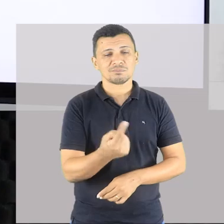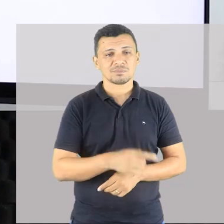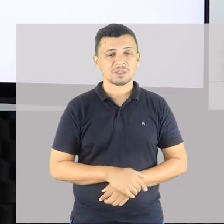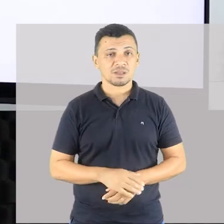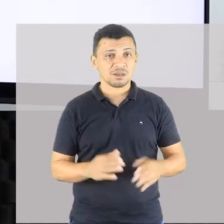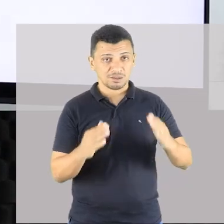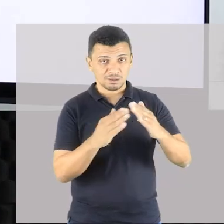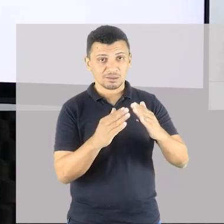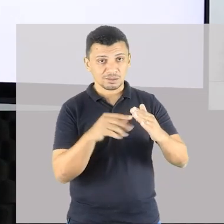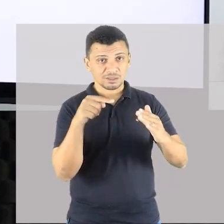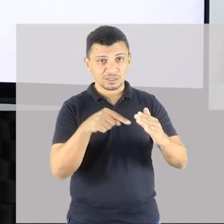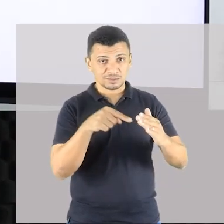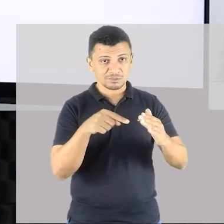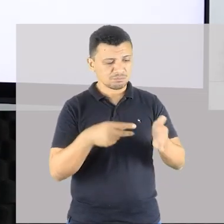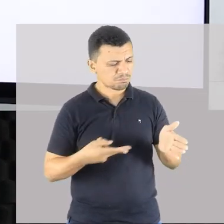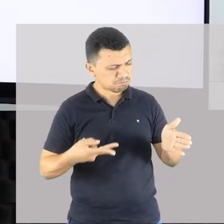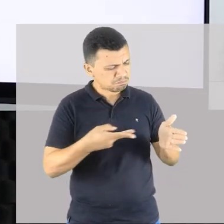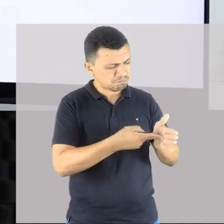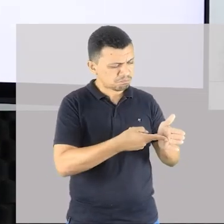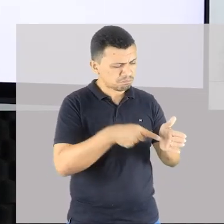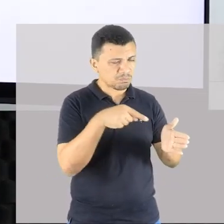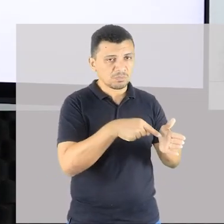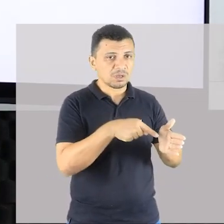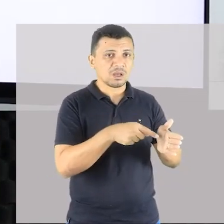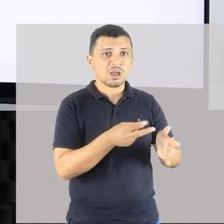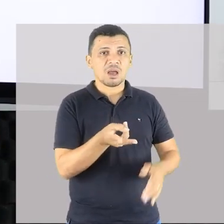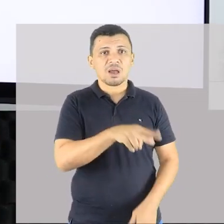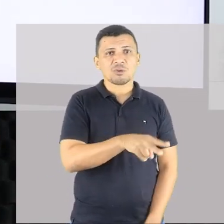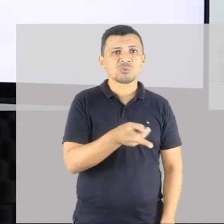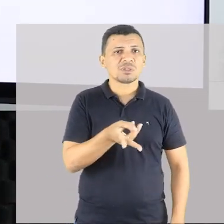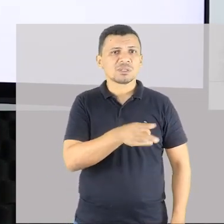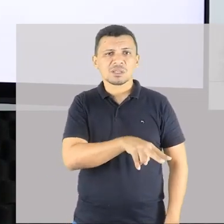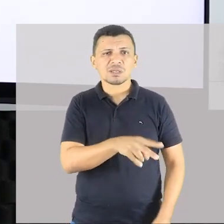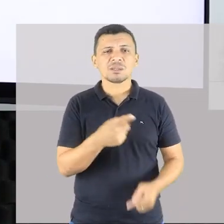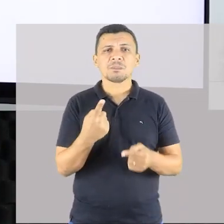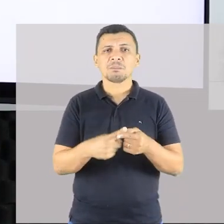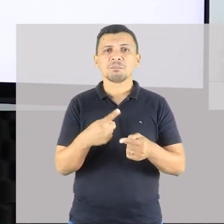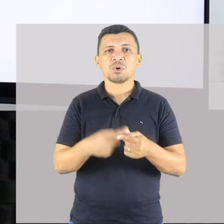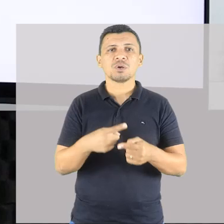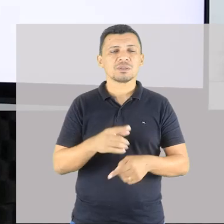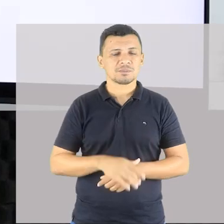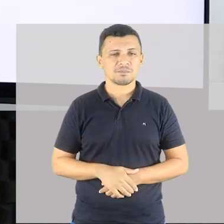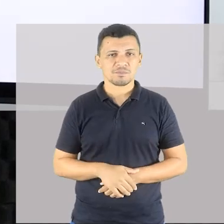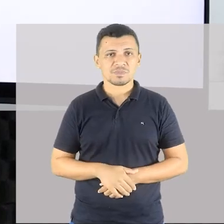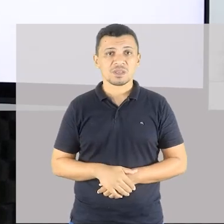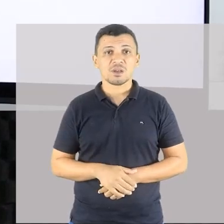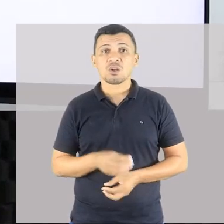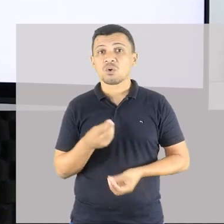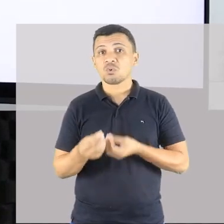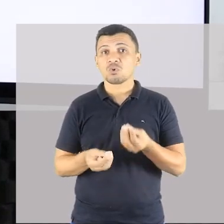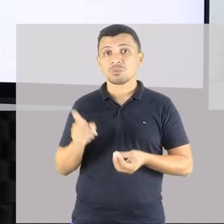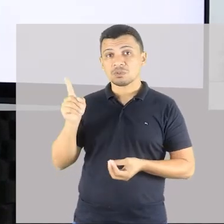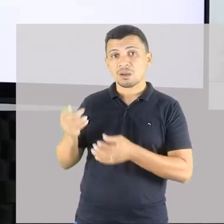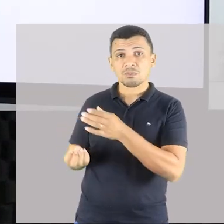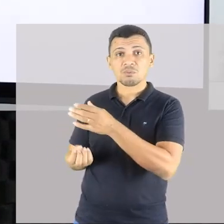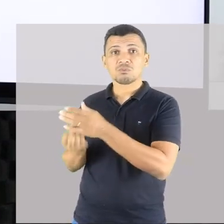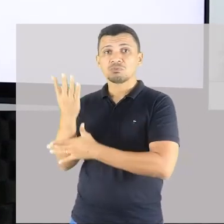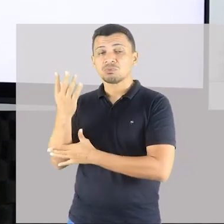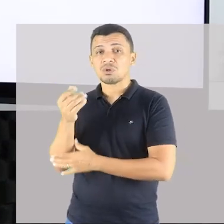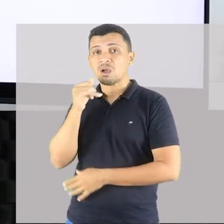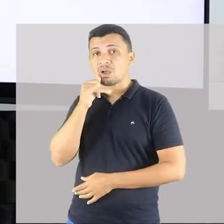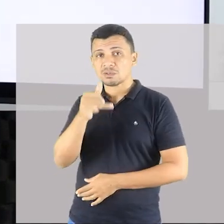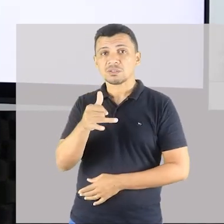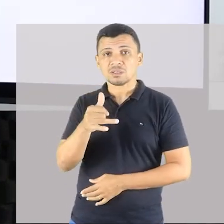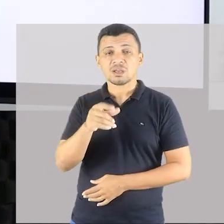da gente, nessas tomadas, a corrente é alternada. Por quê? Porque o modo de geração é através de